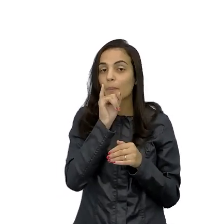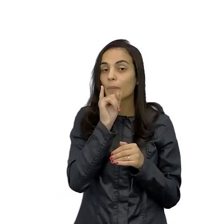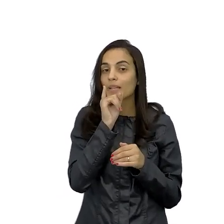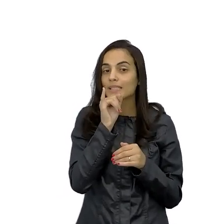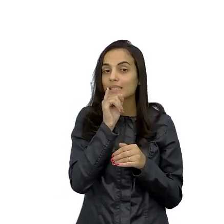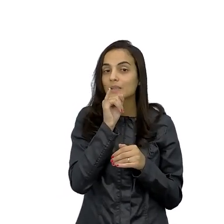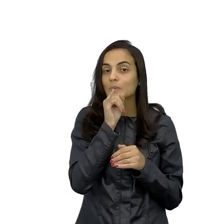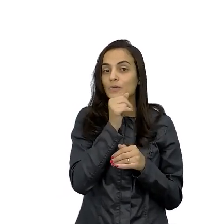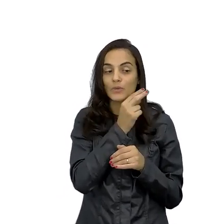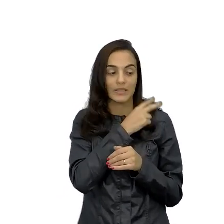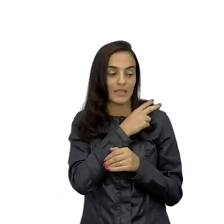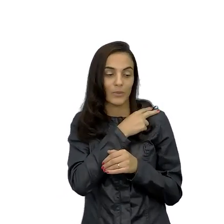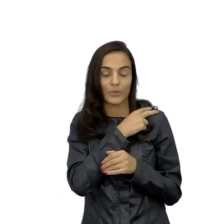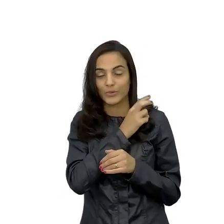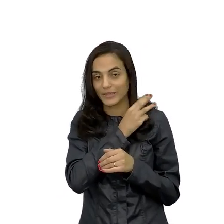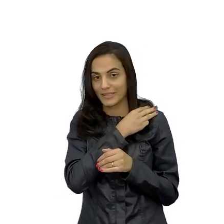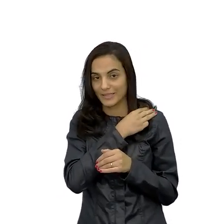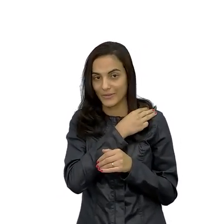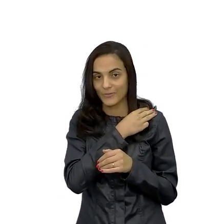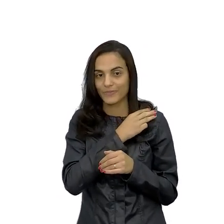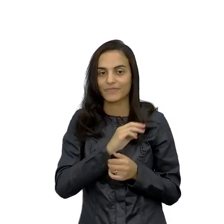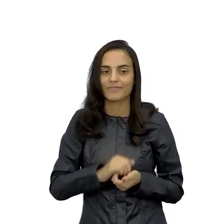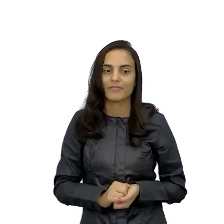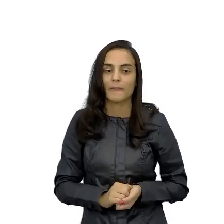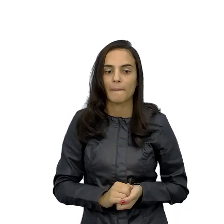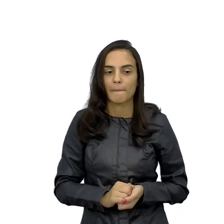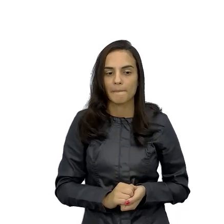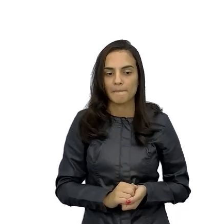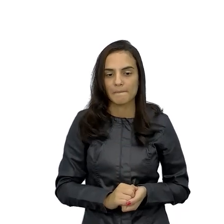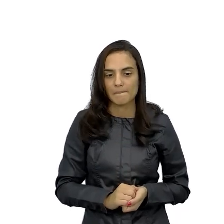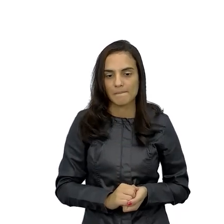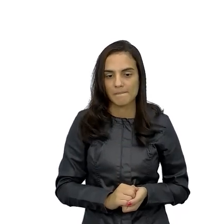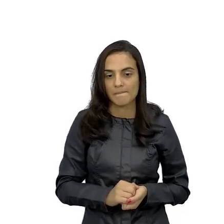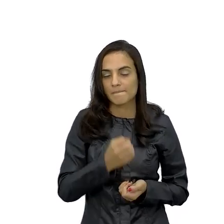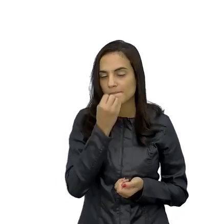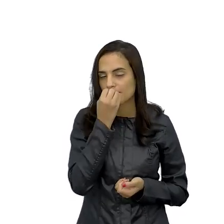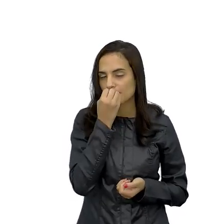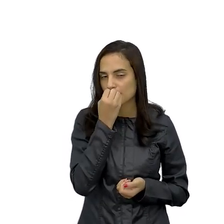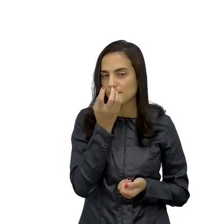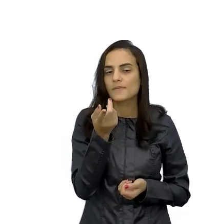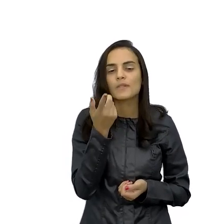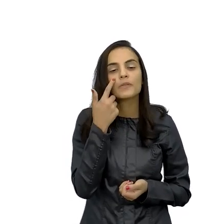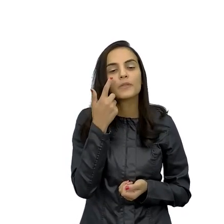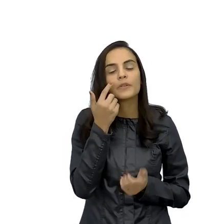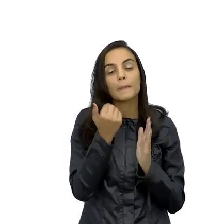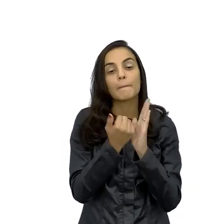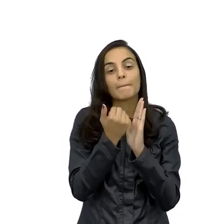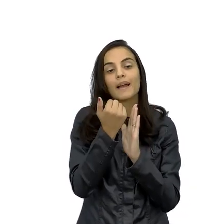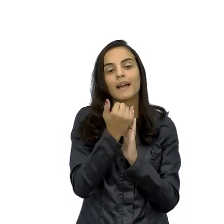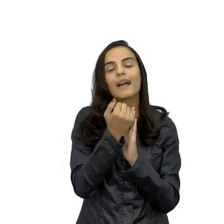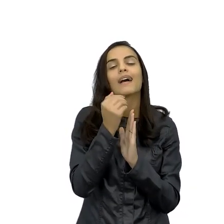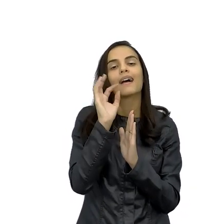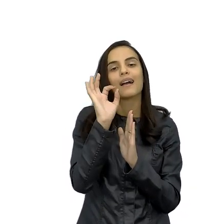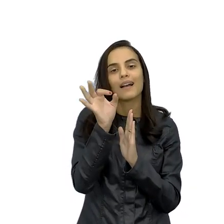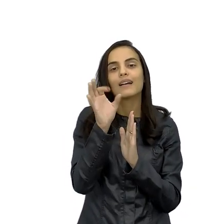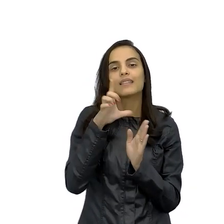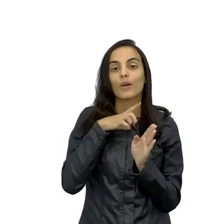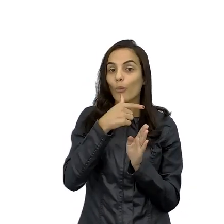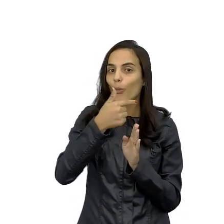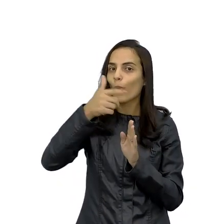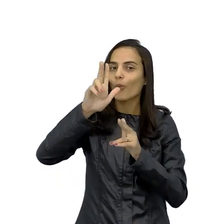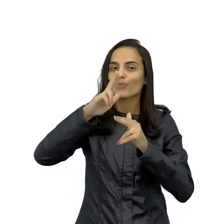lá no segundo ou no terceiro ano. Bom, o que mais que a gente tem aqui? A gente tem